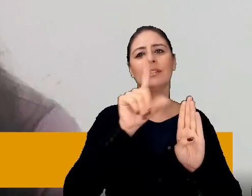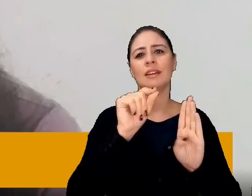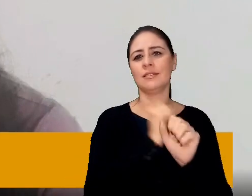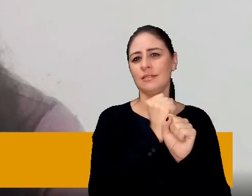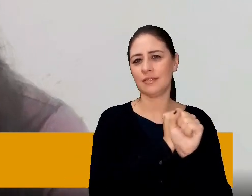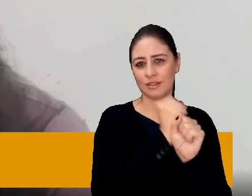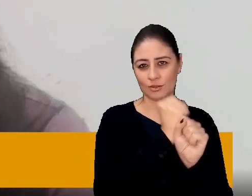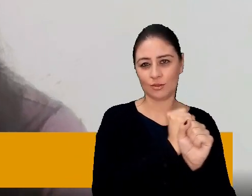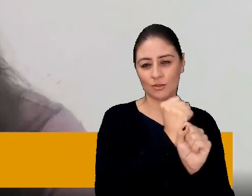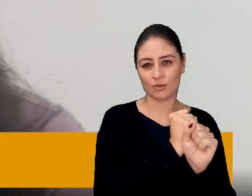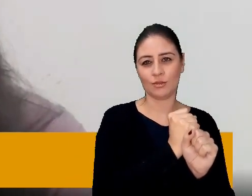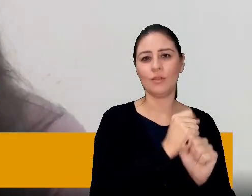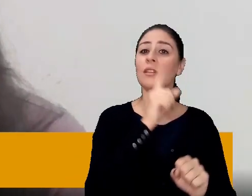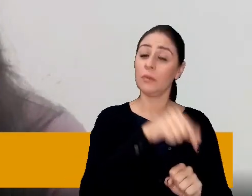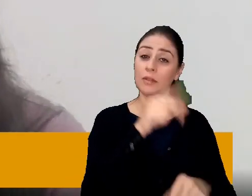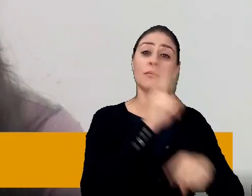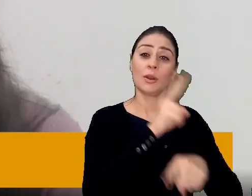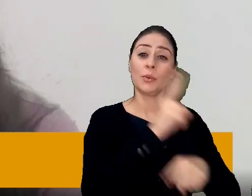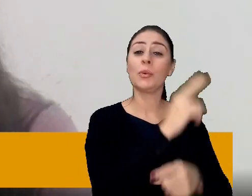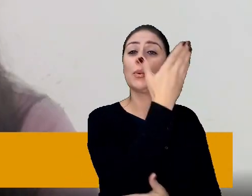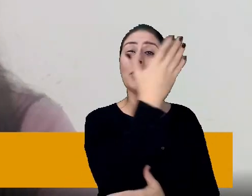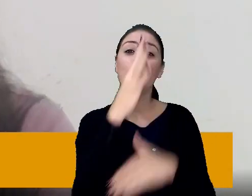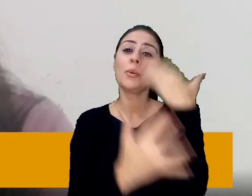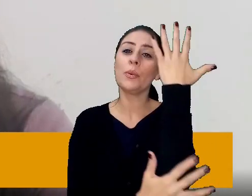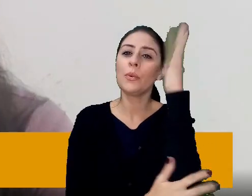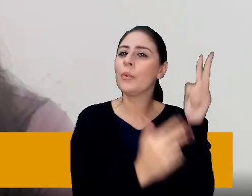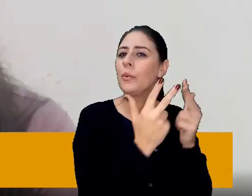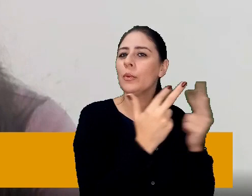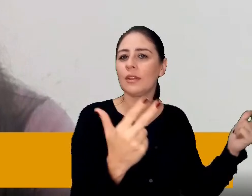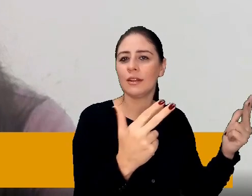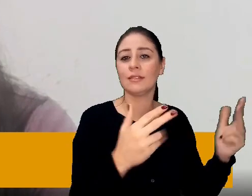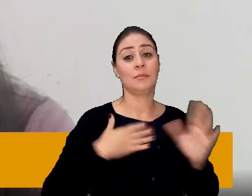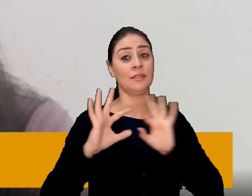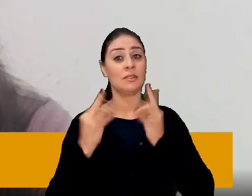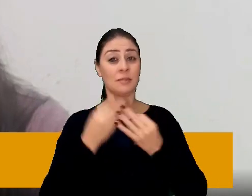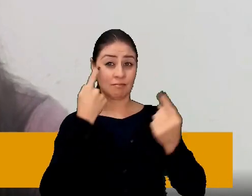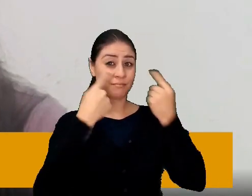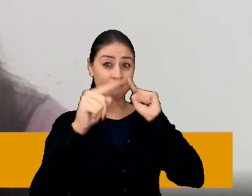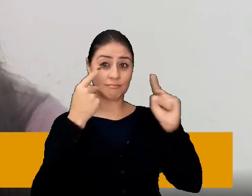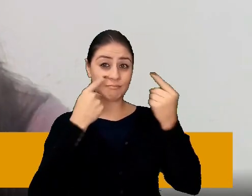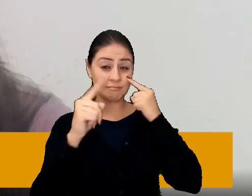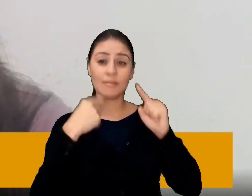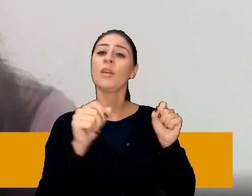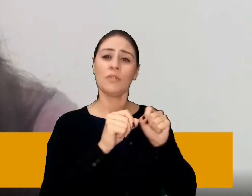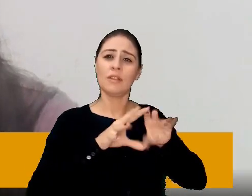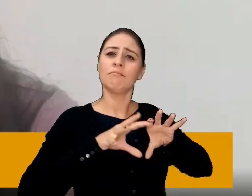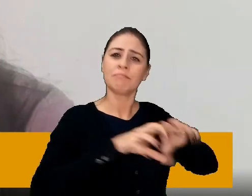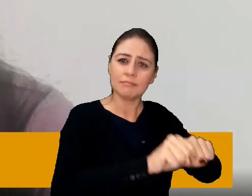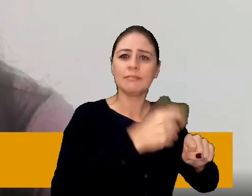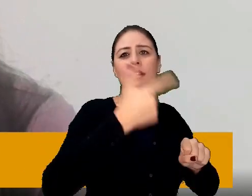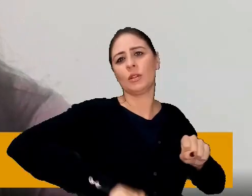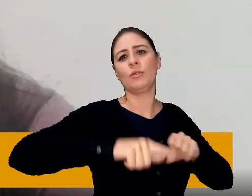anos, e ele era uma reserva biológica. Então, os meus parentes descobriram, né? E foram lá fazer uma retomada